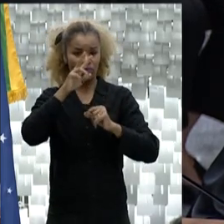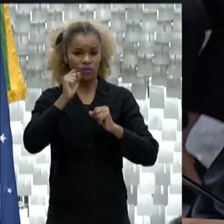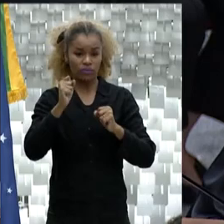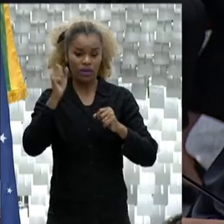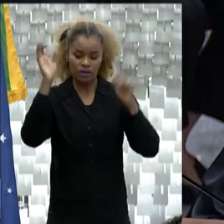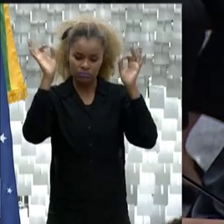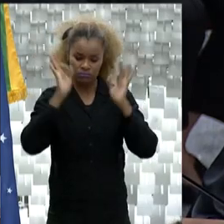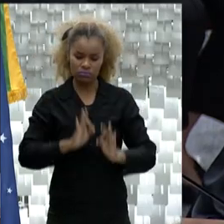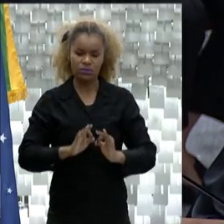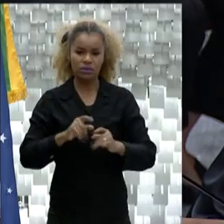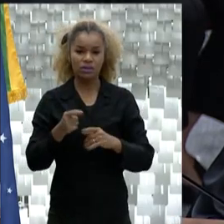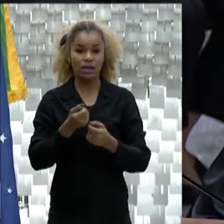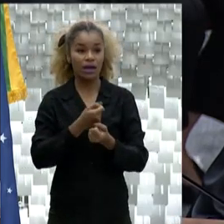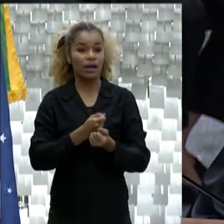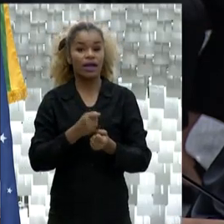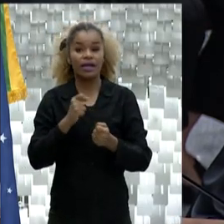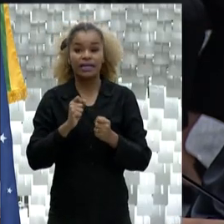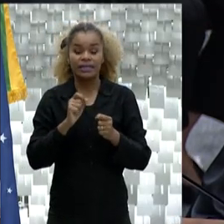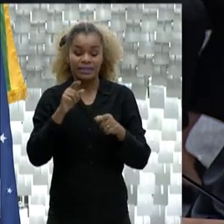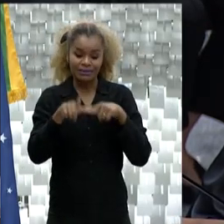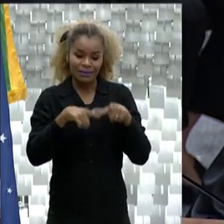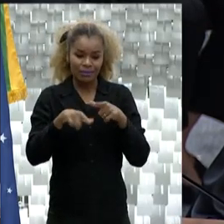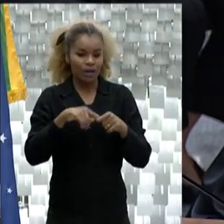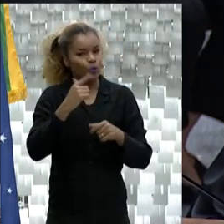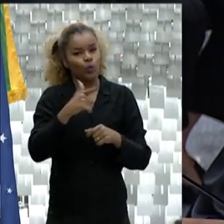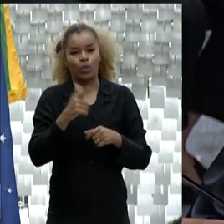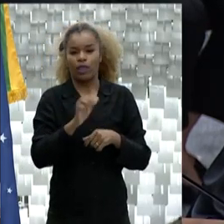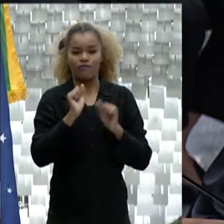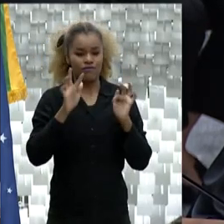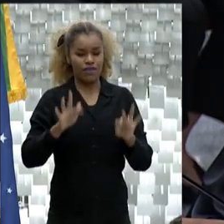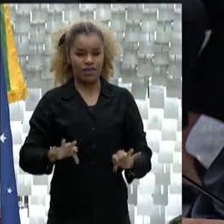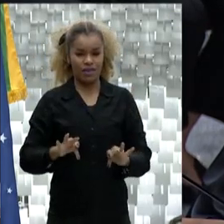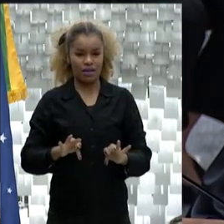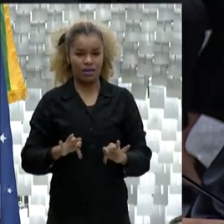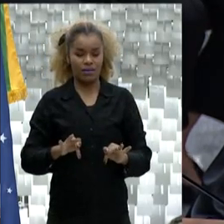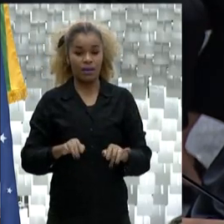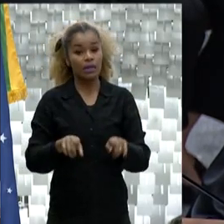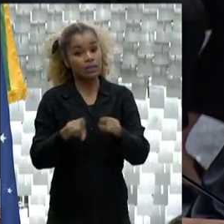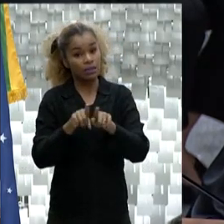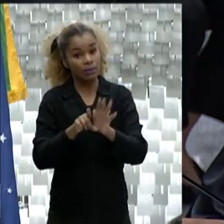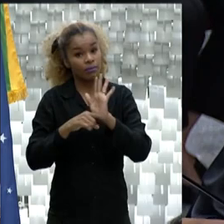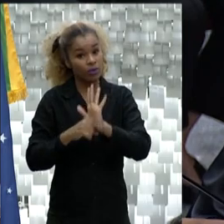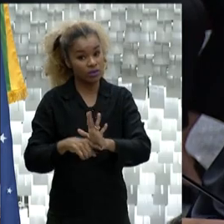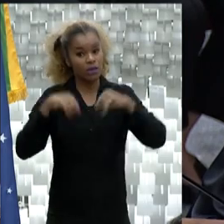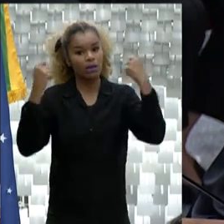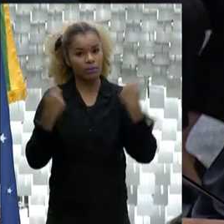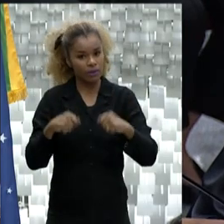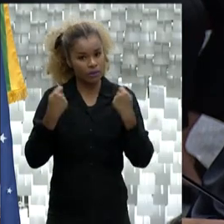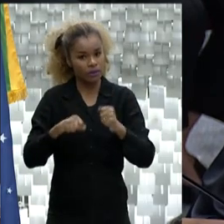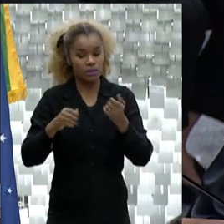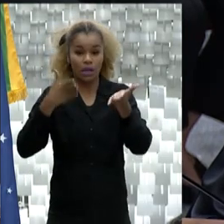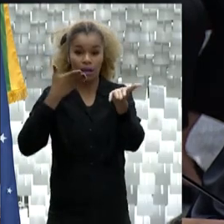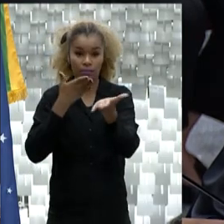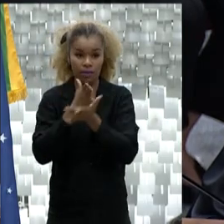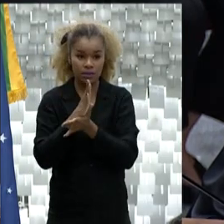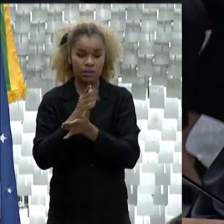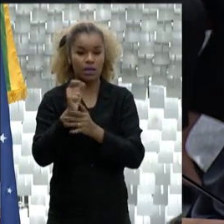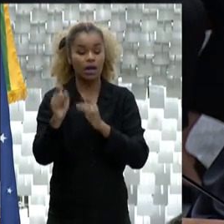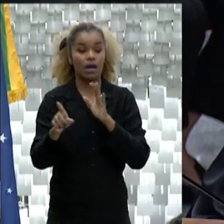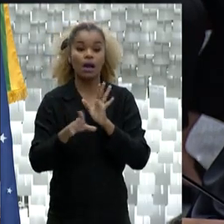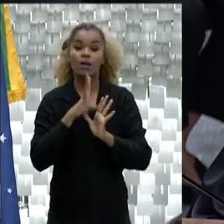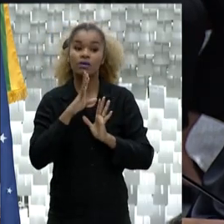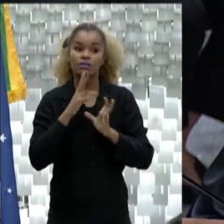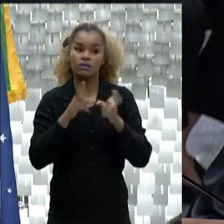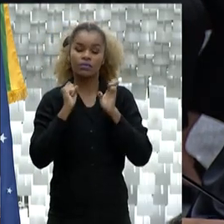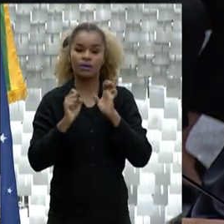da infinda tarefa. De outro lado, reforça a necessidade de aprovação da arguição da